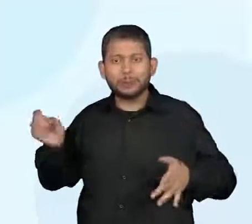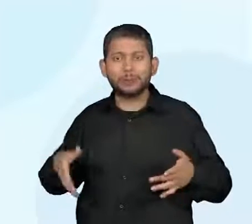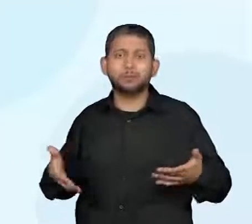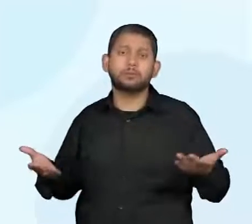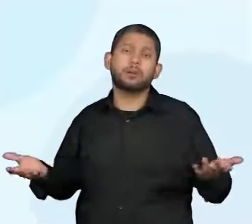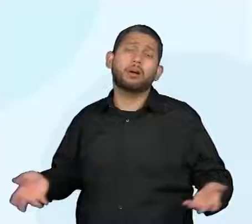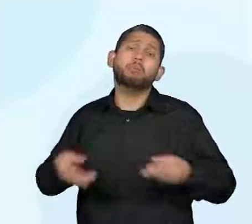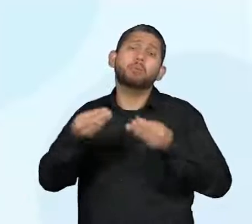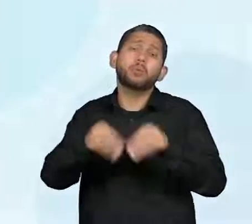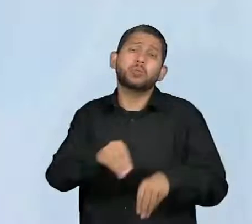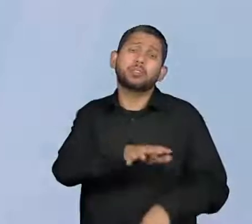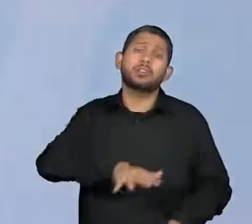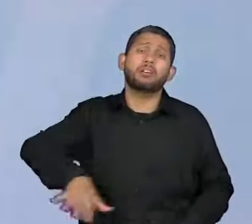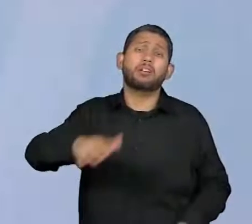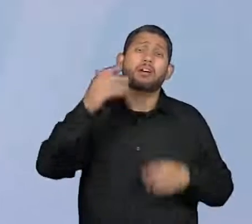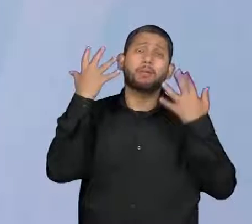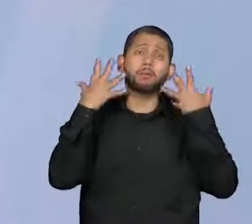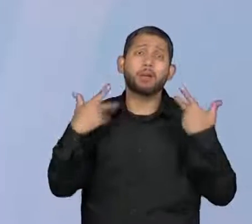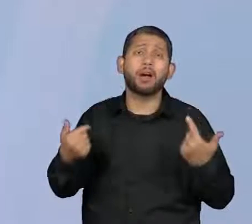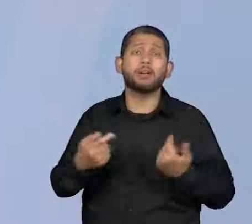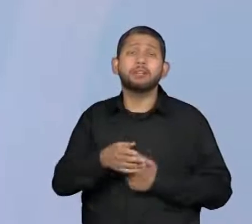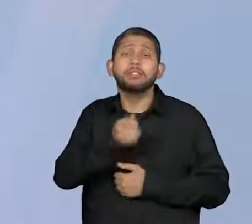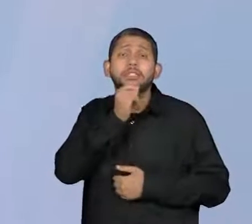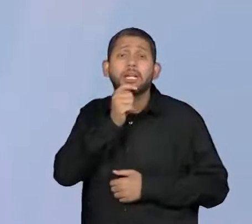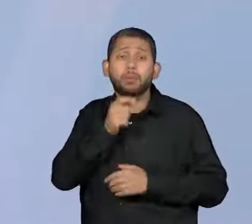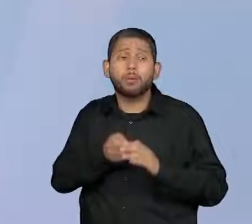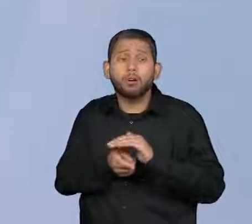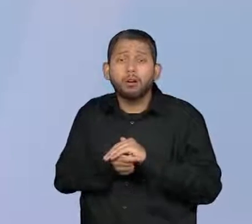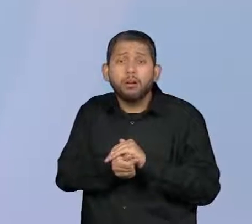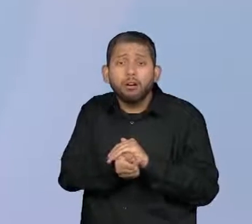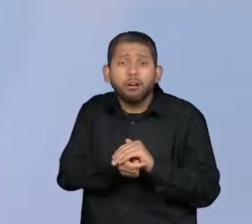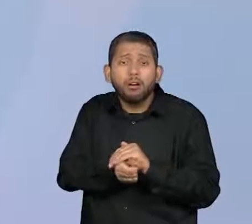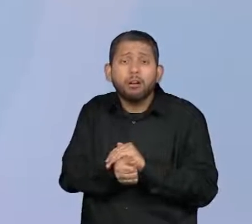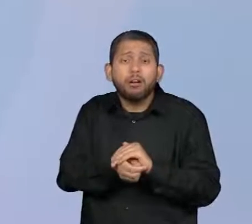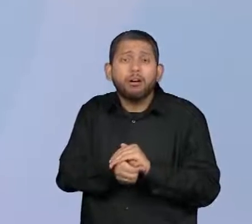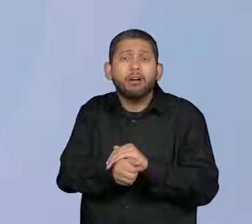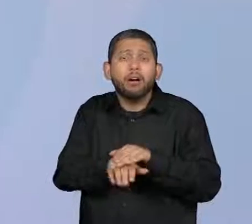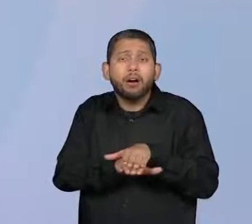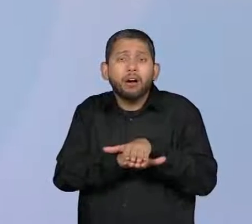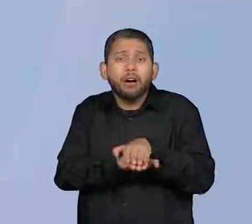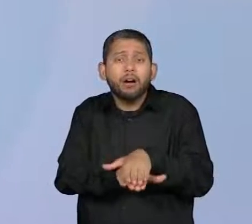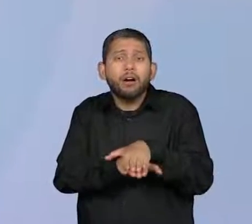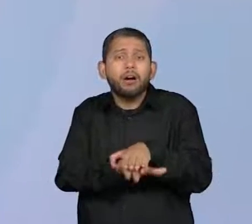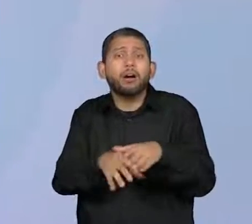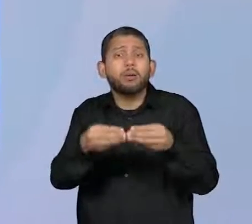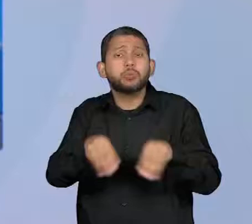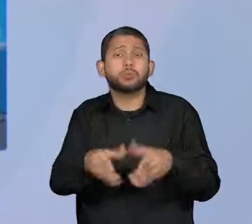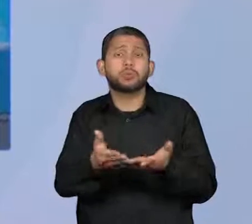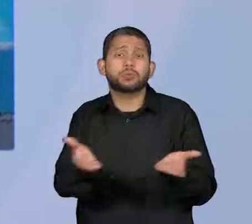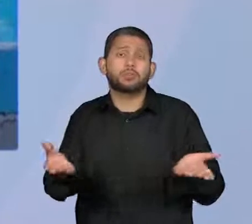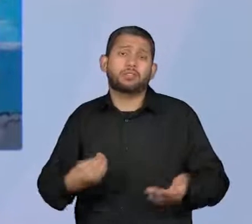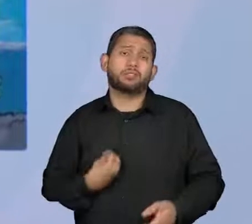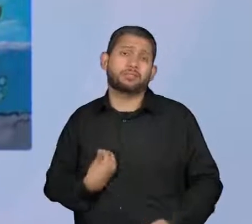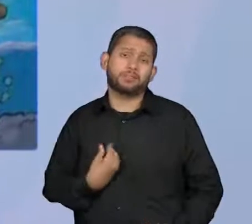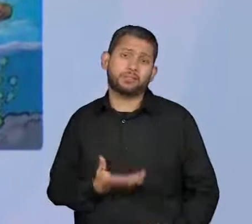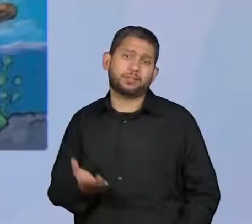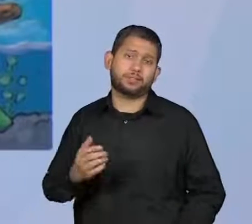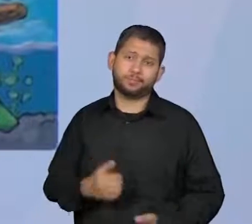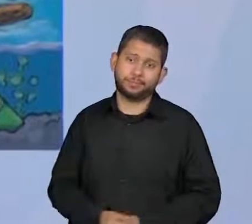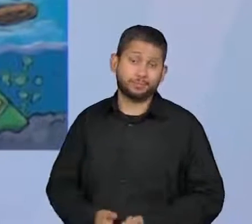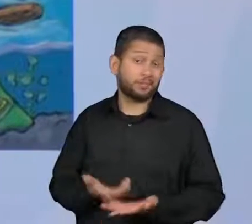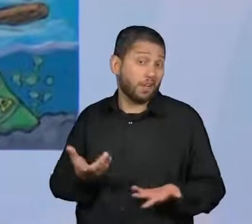muito dano também às tartarugas marinhas e outros animais ali aquáticos. Então, é também um